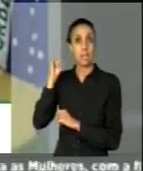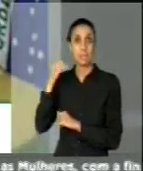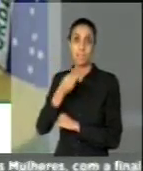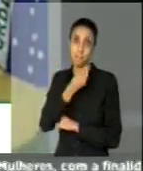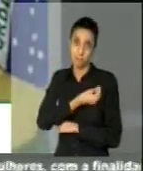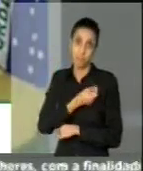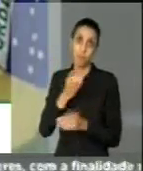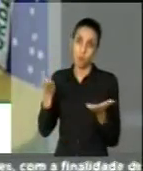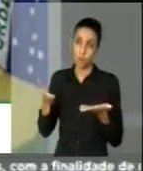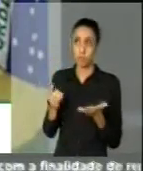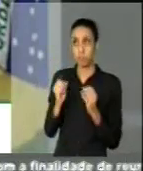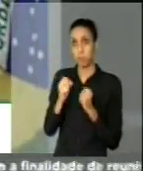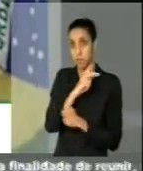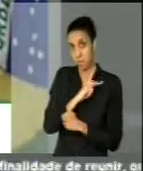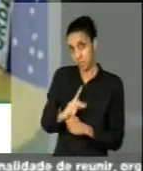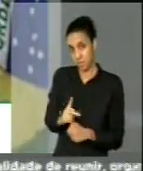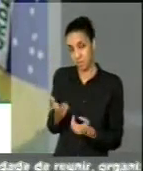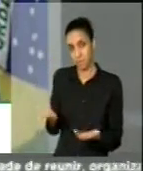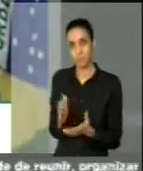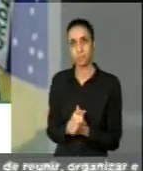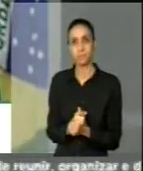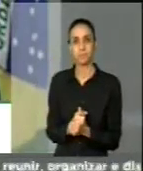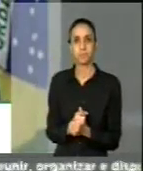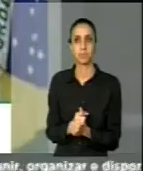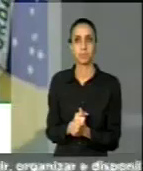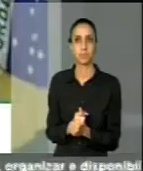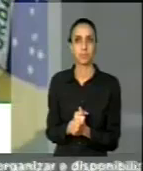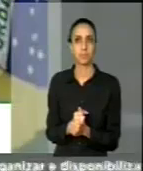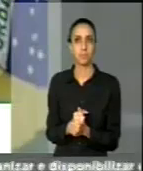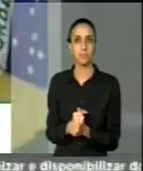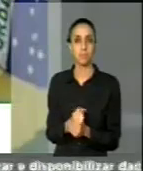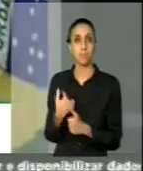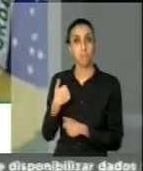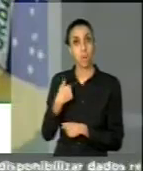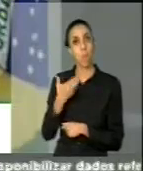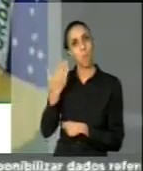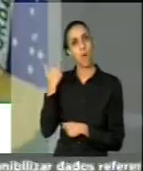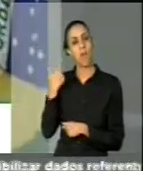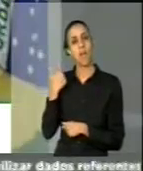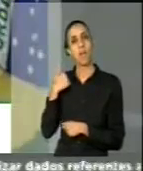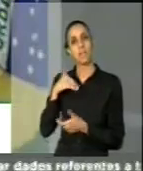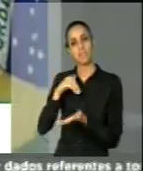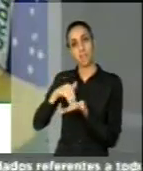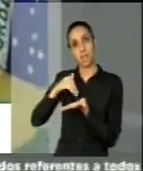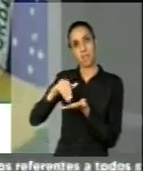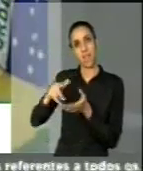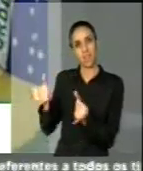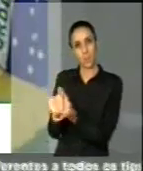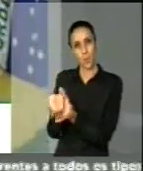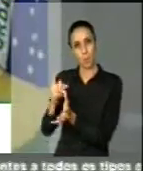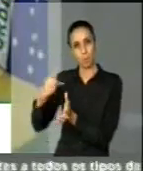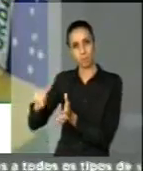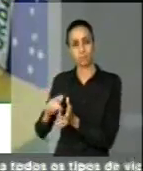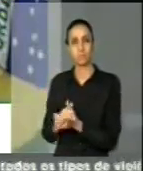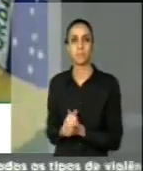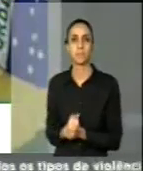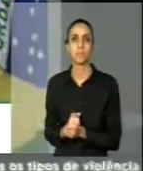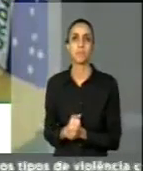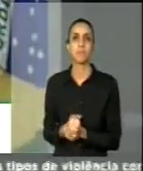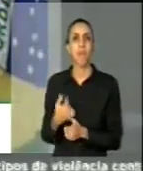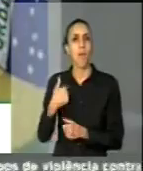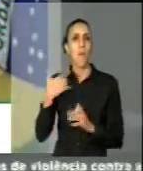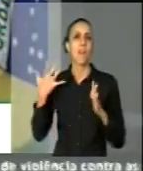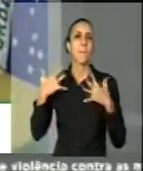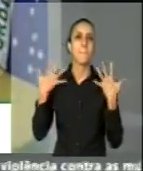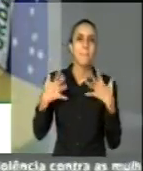República. Fui o secretário do bloco. Eu tinha acabado de vir da Secretaria da Fazenda do Paraná, né, animado,